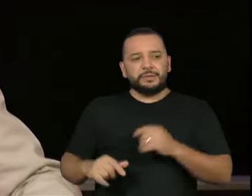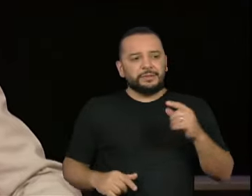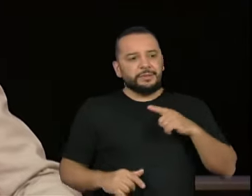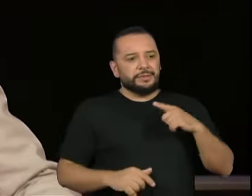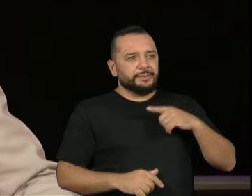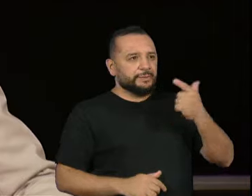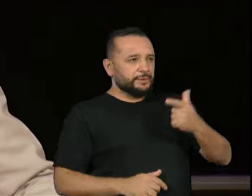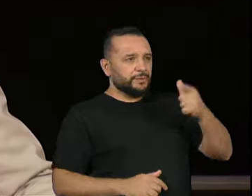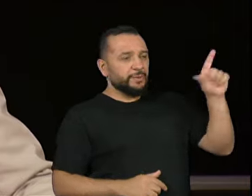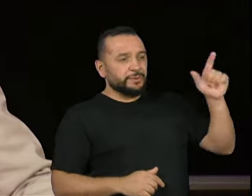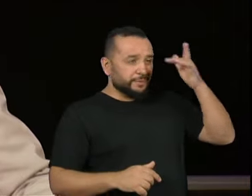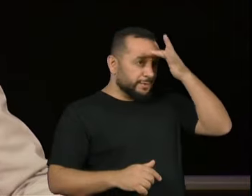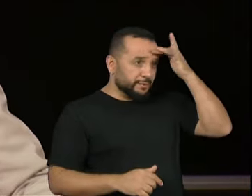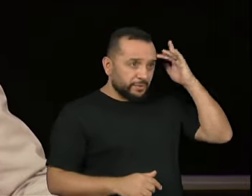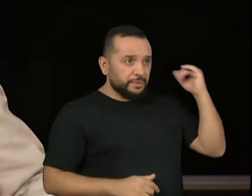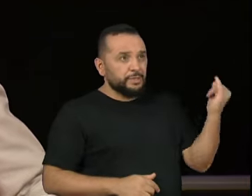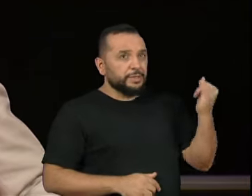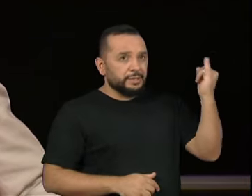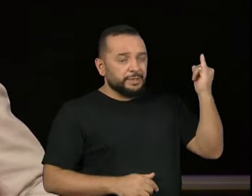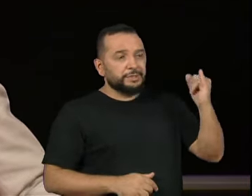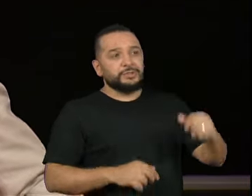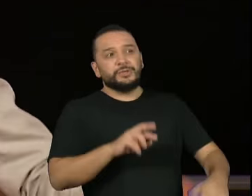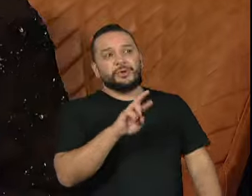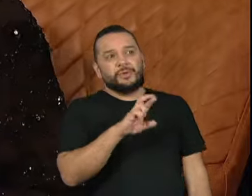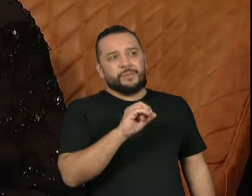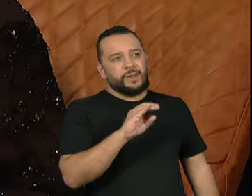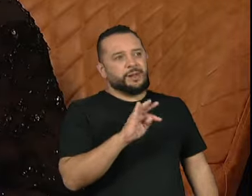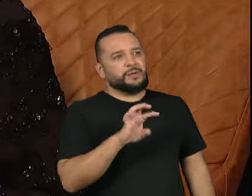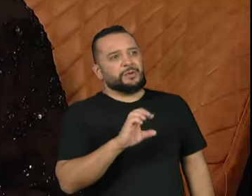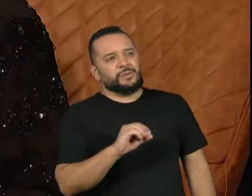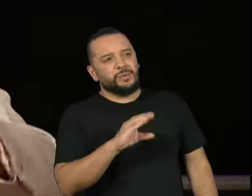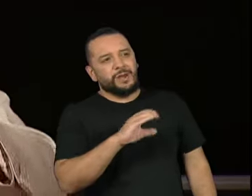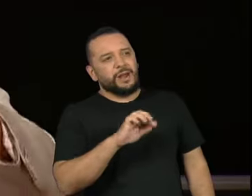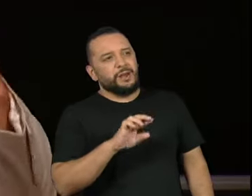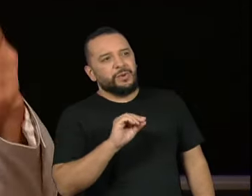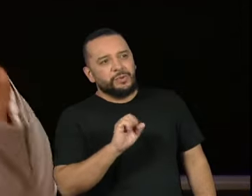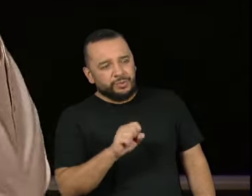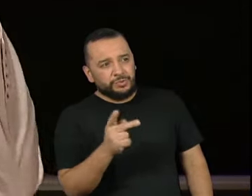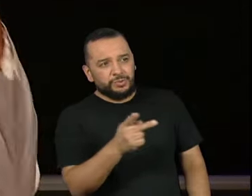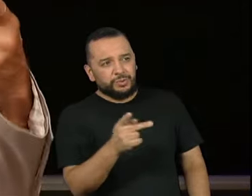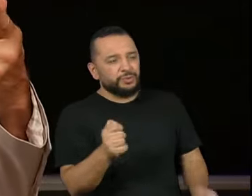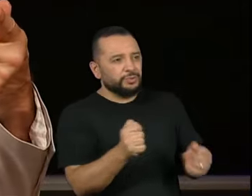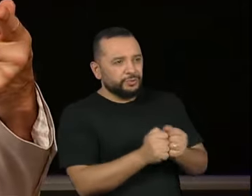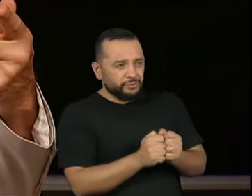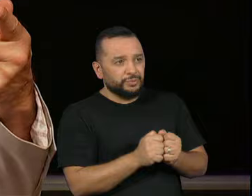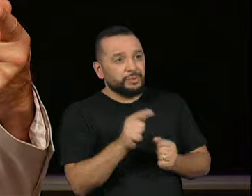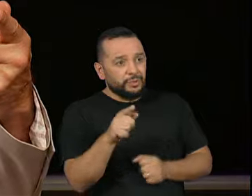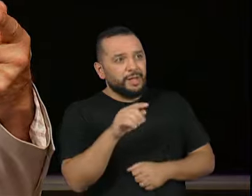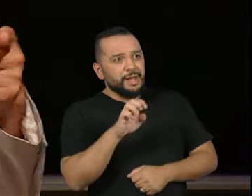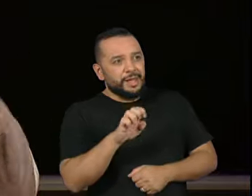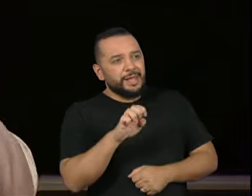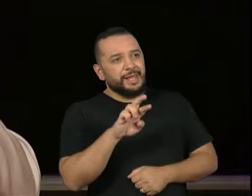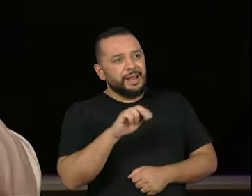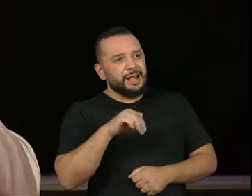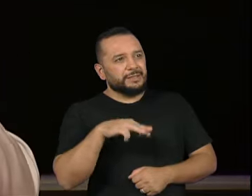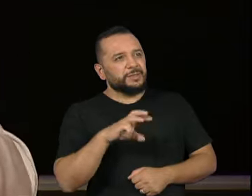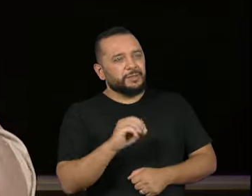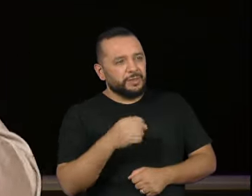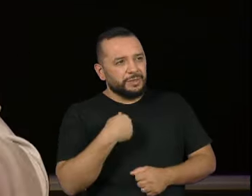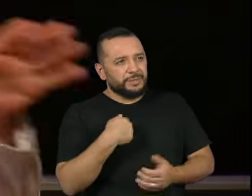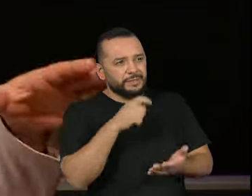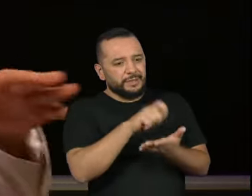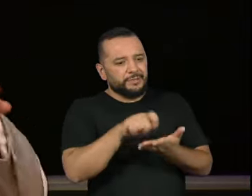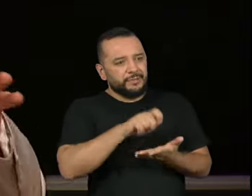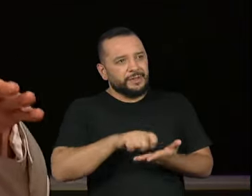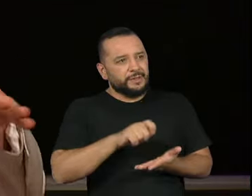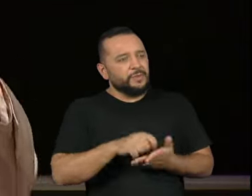vida, na sua carreira, Roberto Carlos. Nossa. Ele e o Erasmo compuseram para você o que talvez tenha sido o